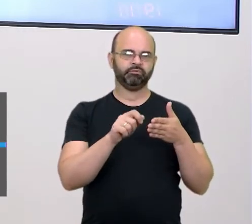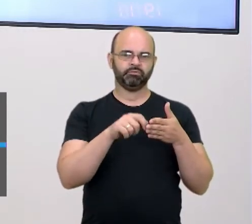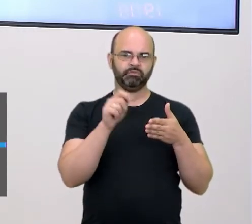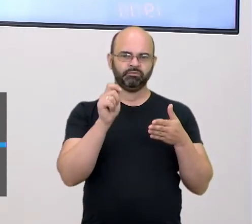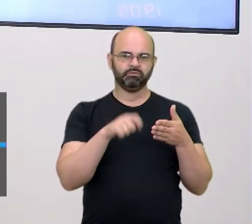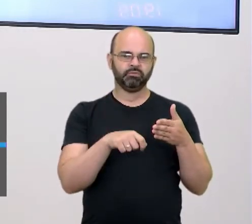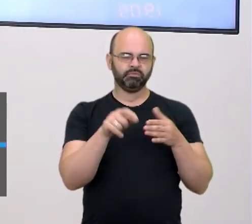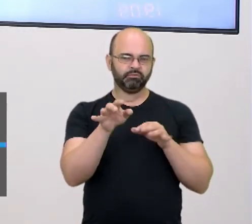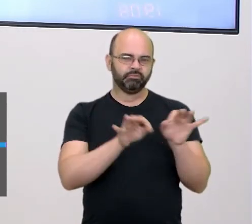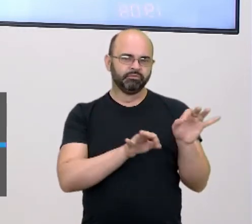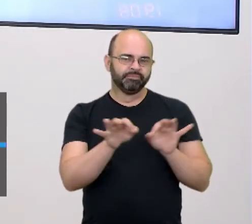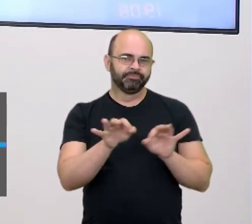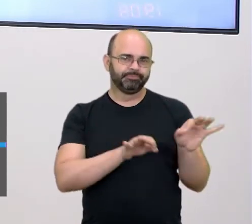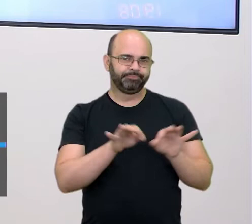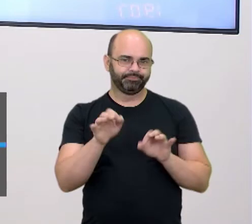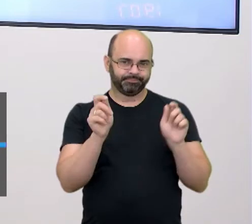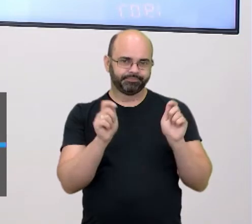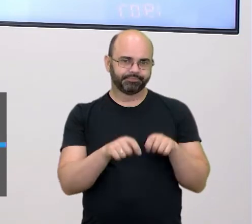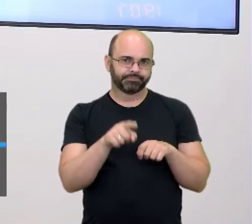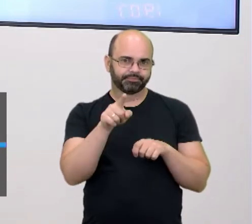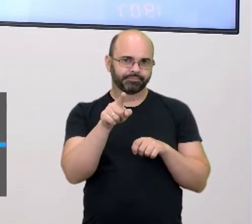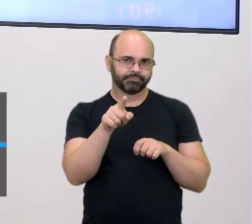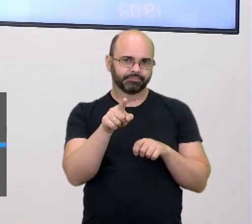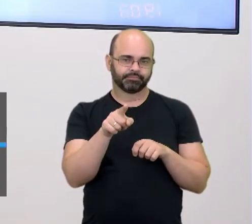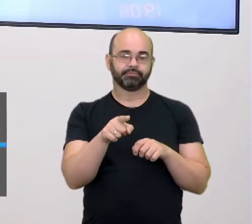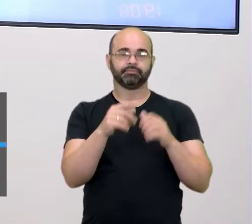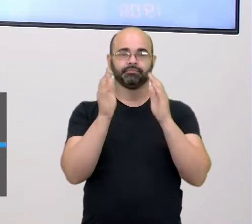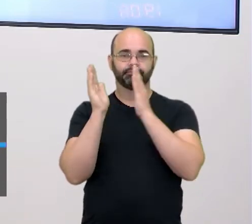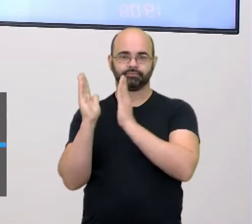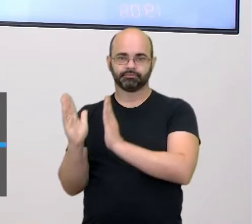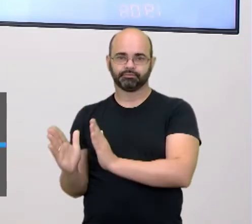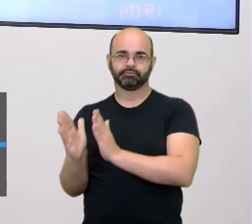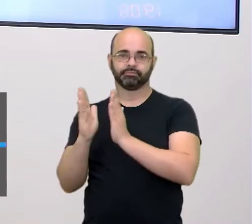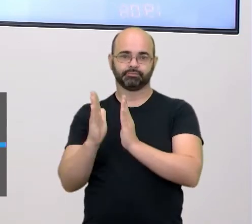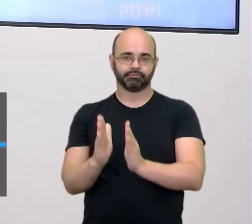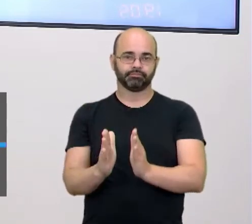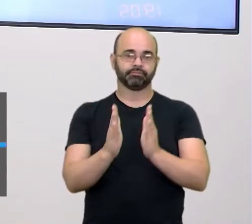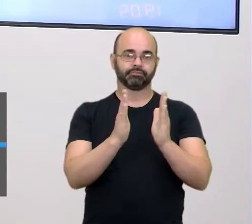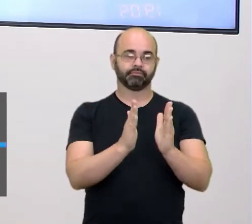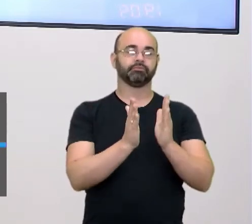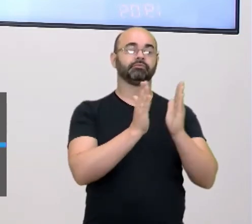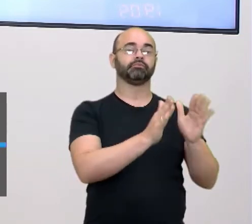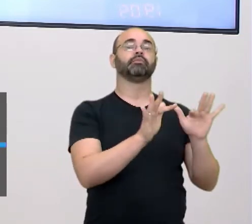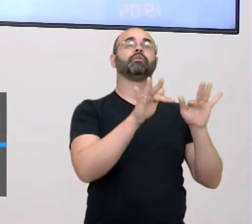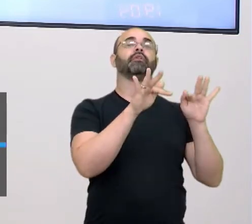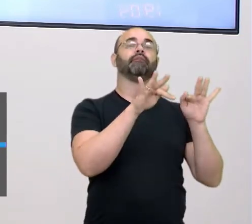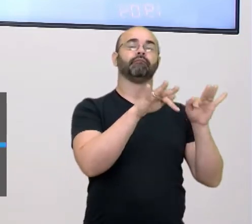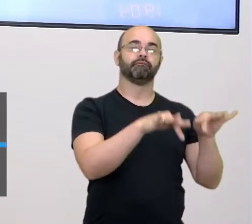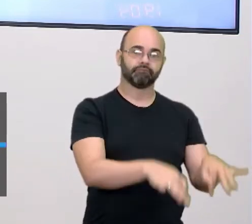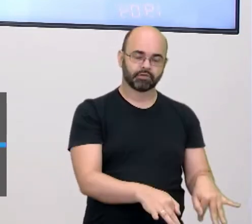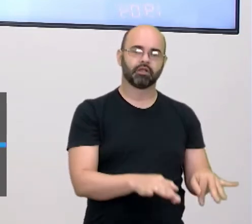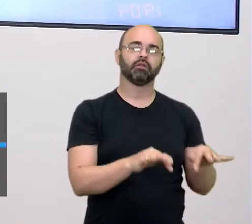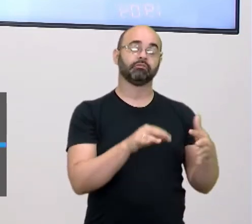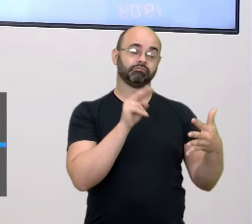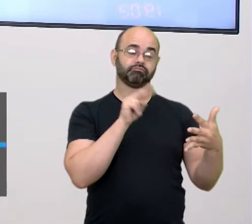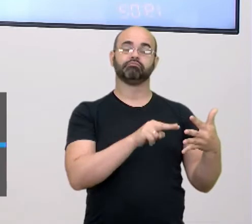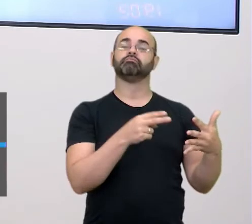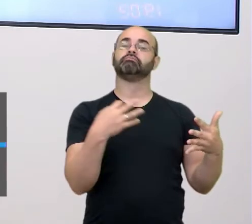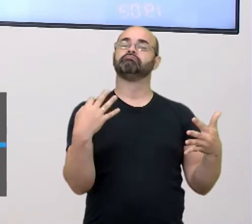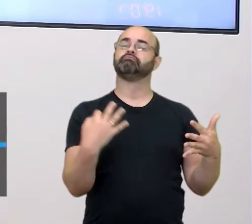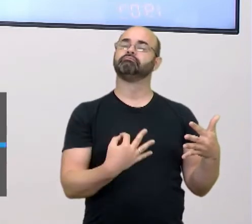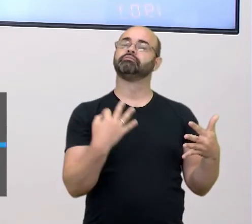forma organizada, né, e seguir passo a passo, você chega num resultado final bastante interessante.